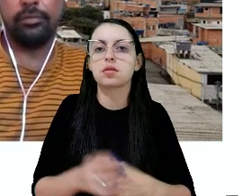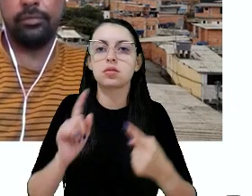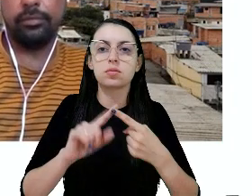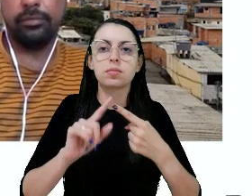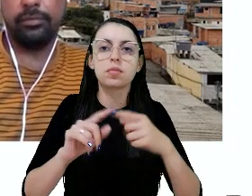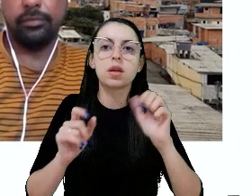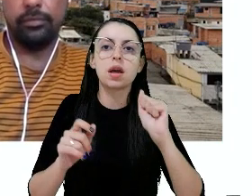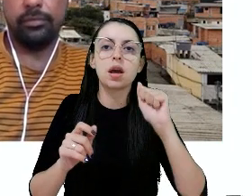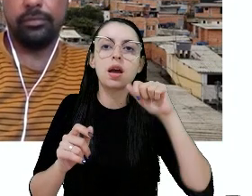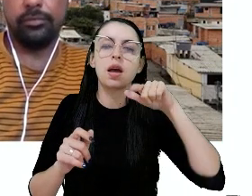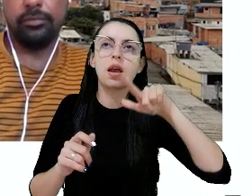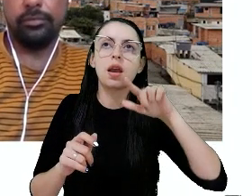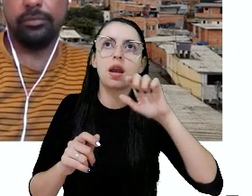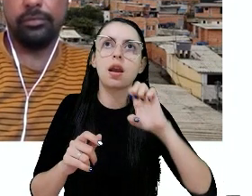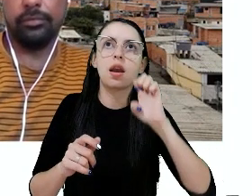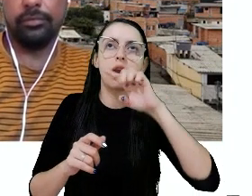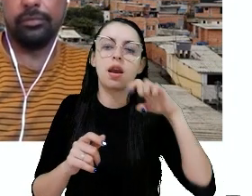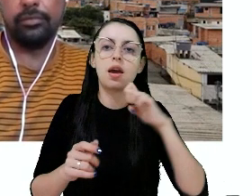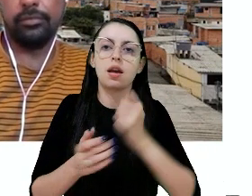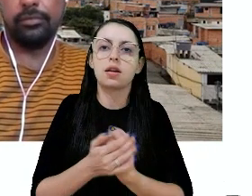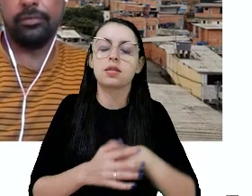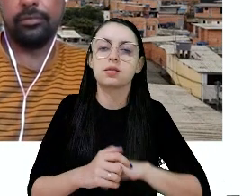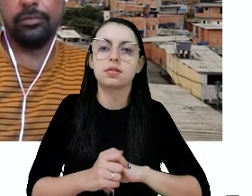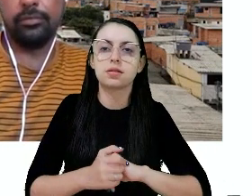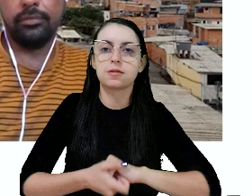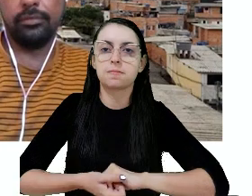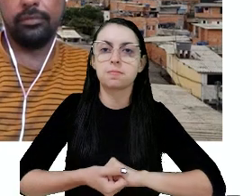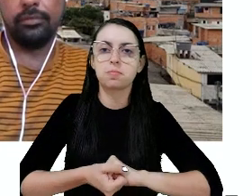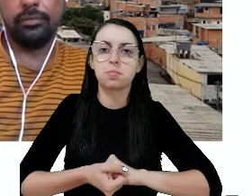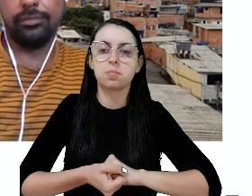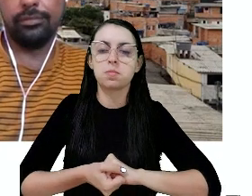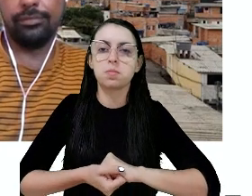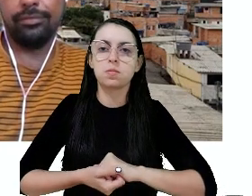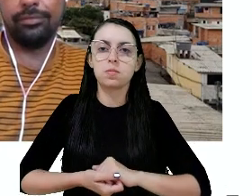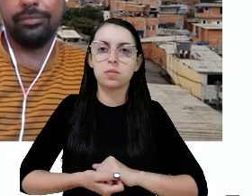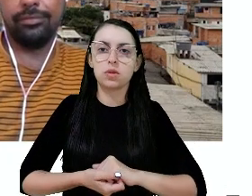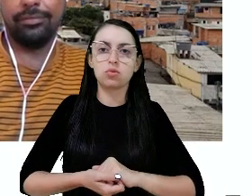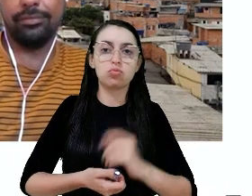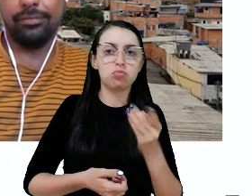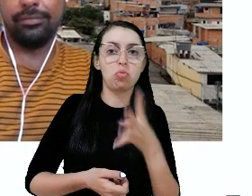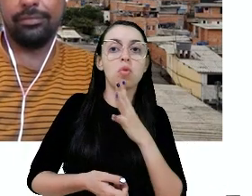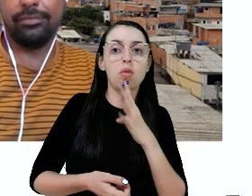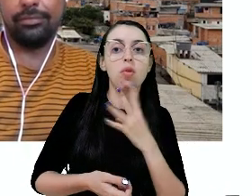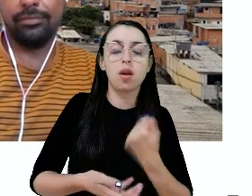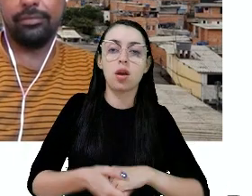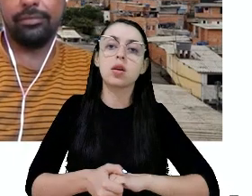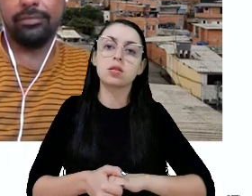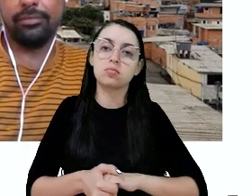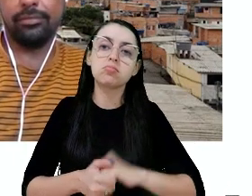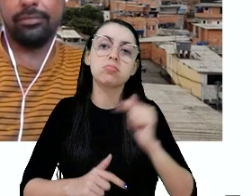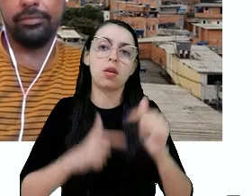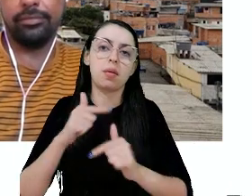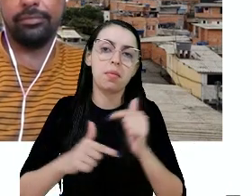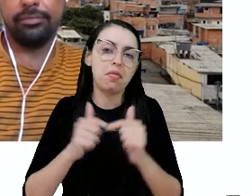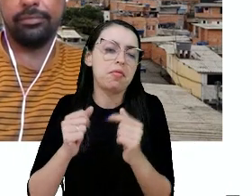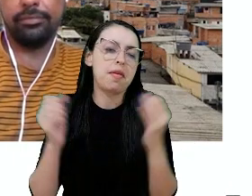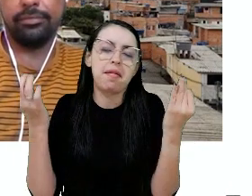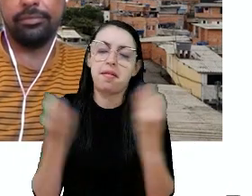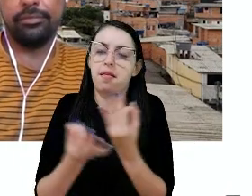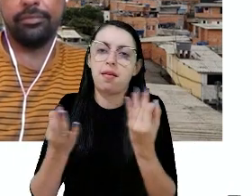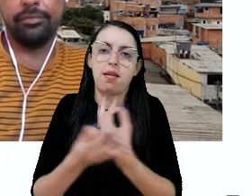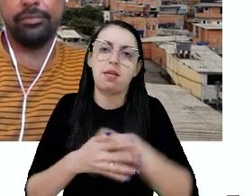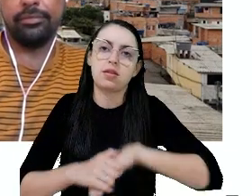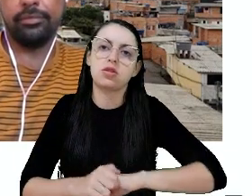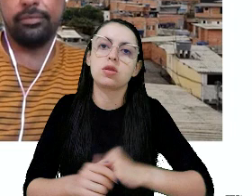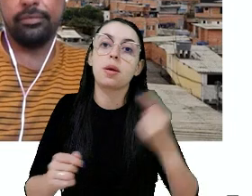o Alex dos Santos, o Lê Maestro da Gerando Falcões, que todos conhecem, tem feito um trabalho magnífico,